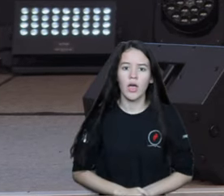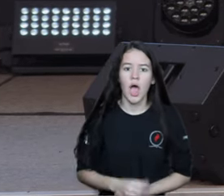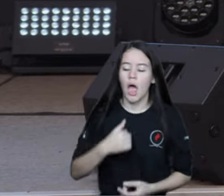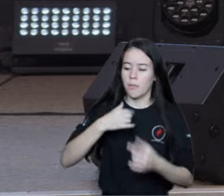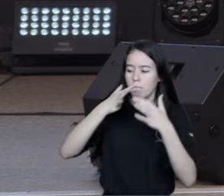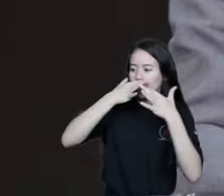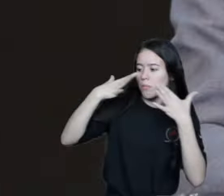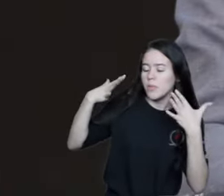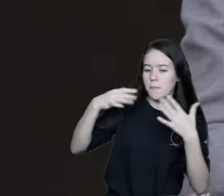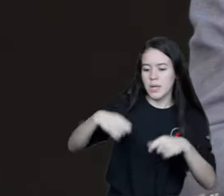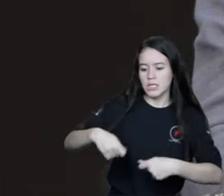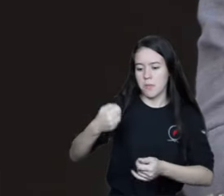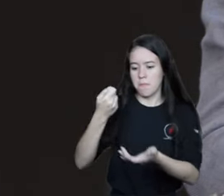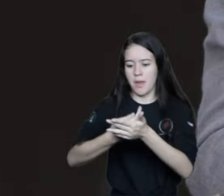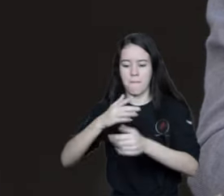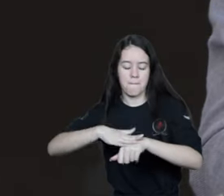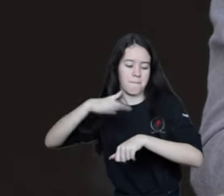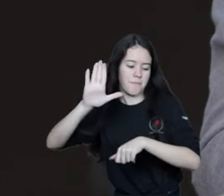pagar a taxa maior